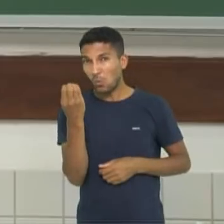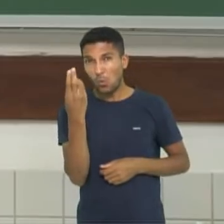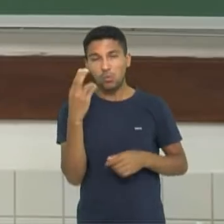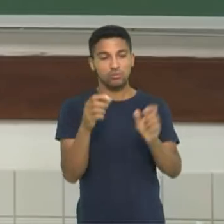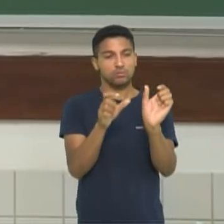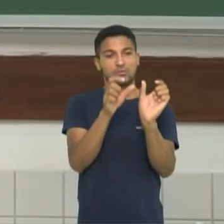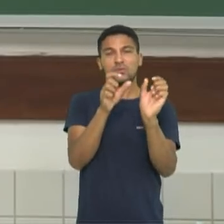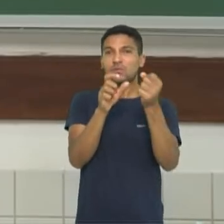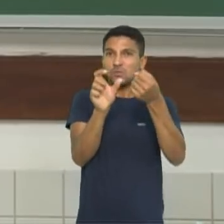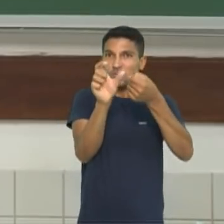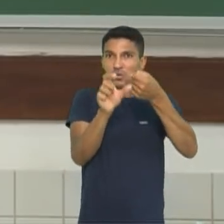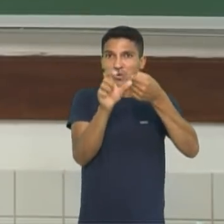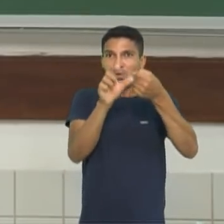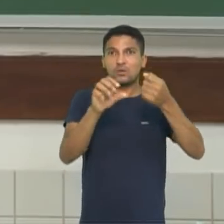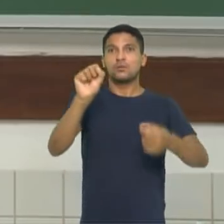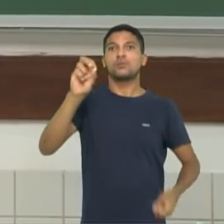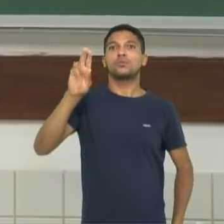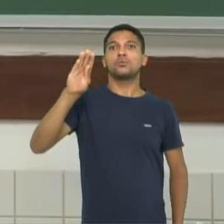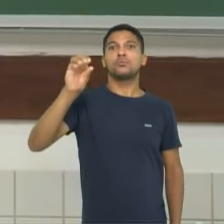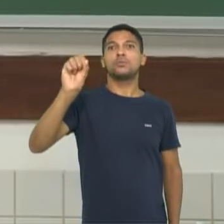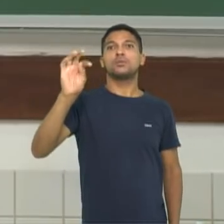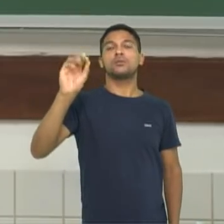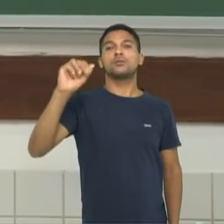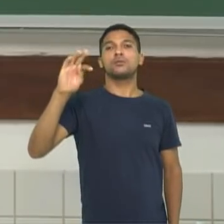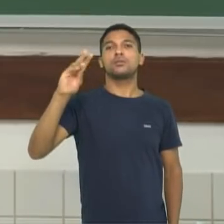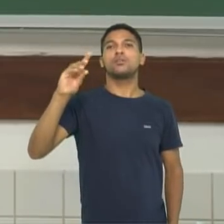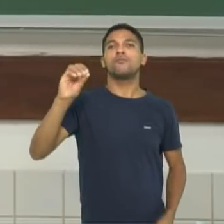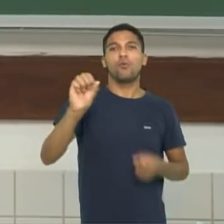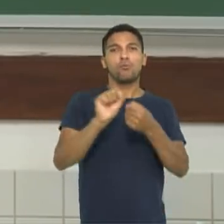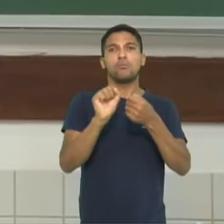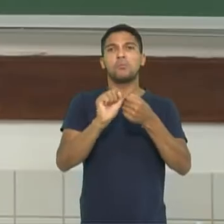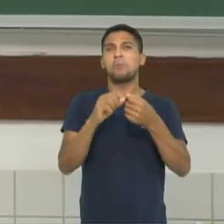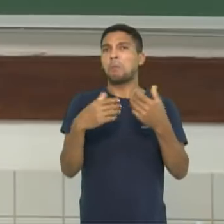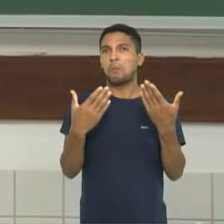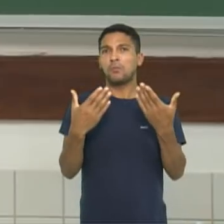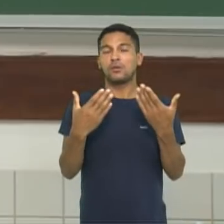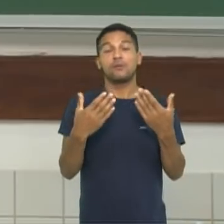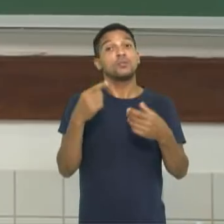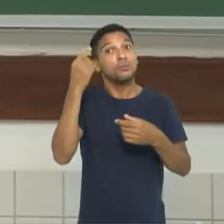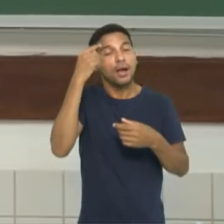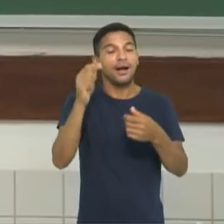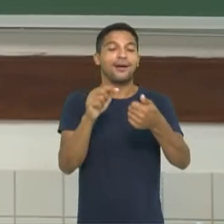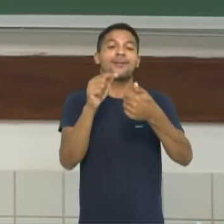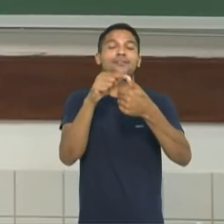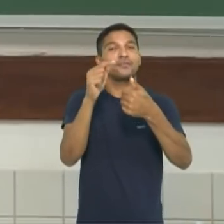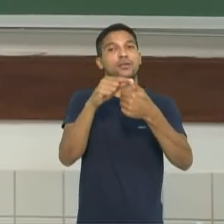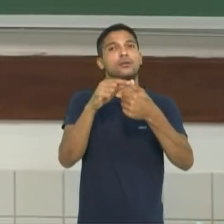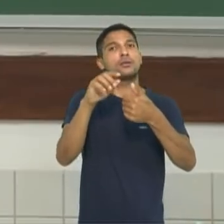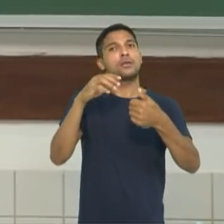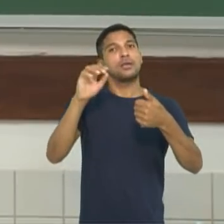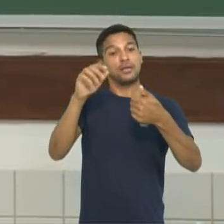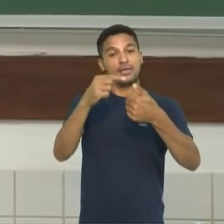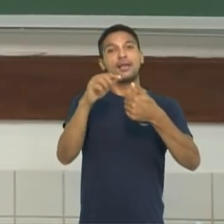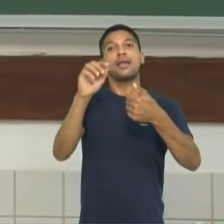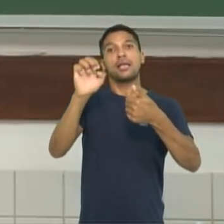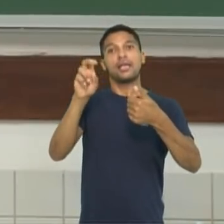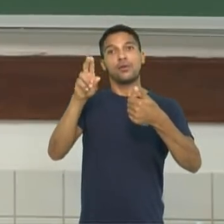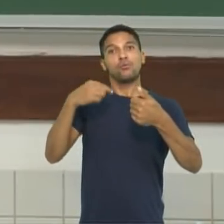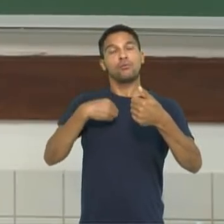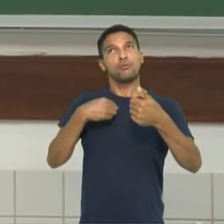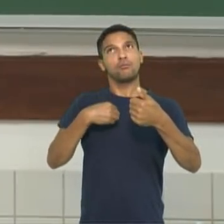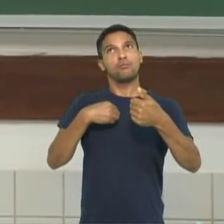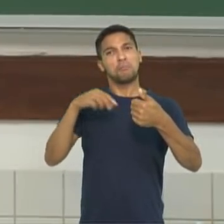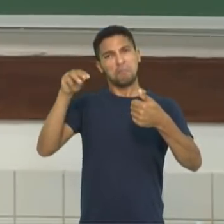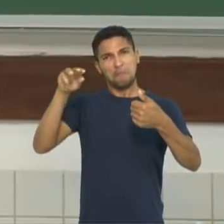possível conjugar, então não é verbo, né? Porque não tem como você fazer flexão. A gente tem que mesa é substantivo, porque eu posso colocar um